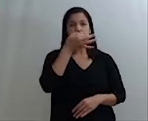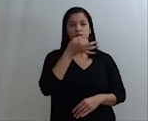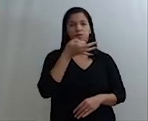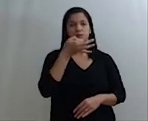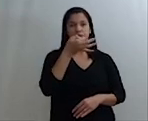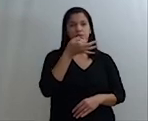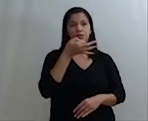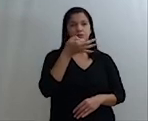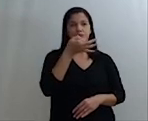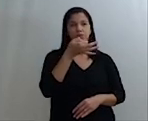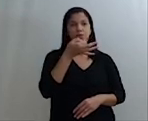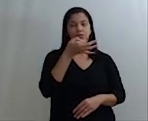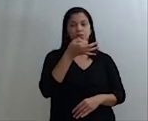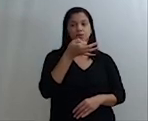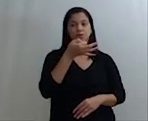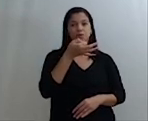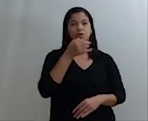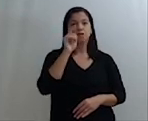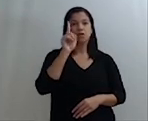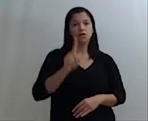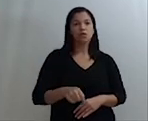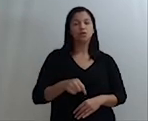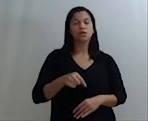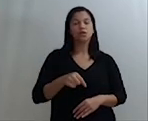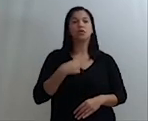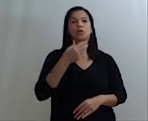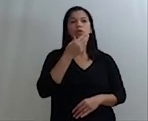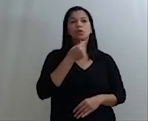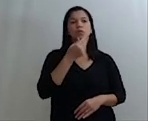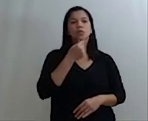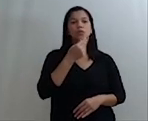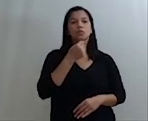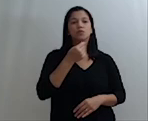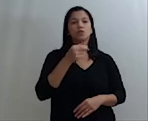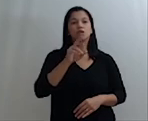oral pelo Dr Rafael Pina V